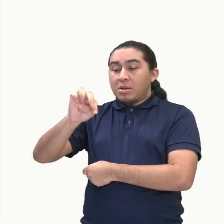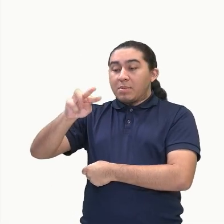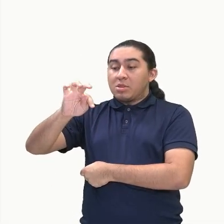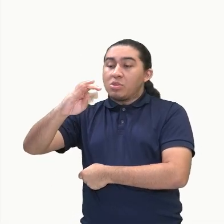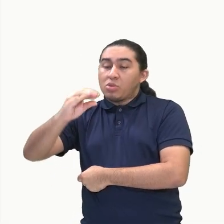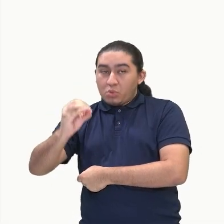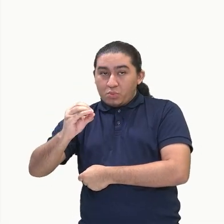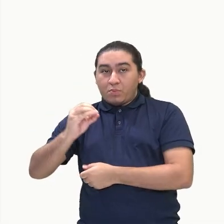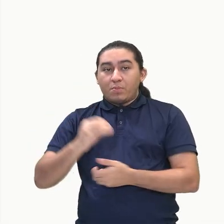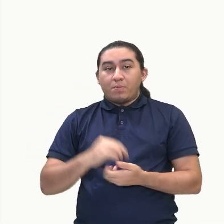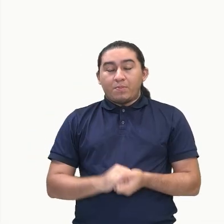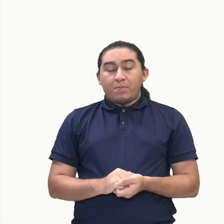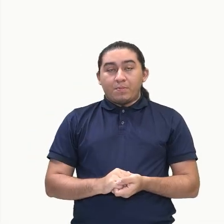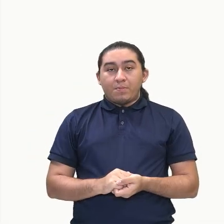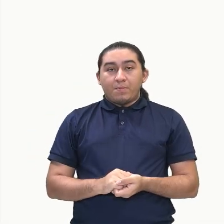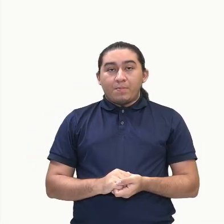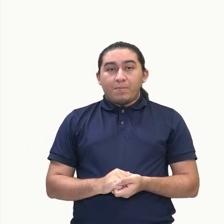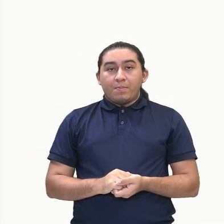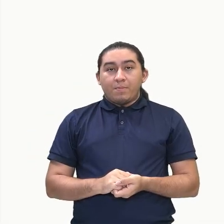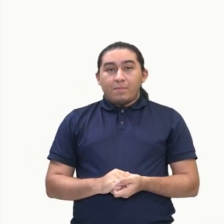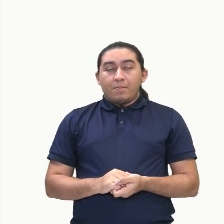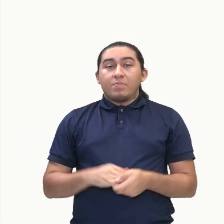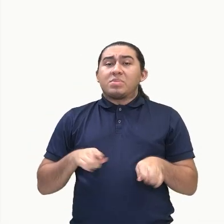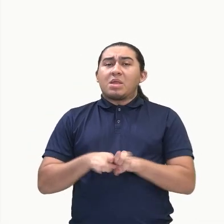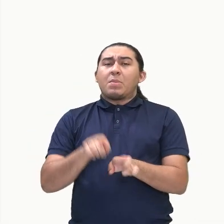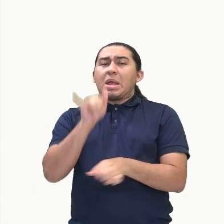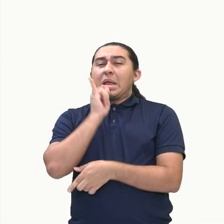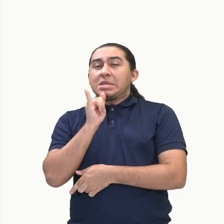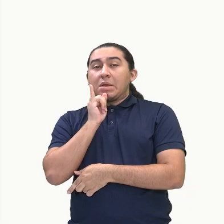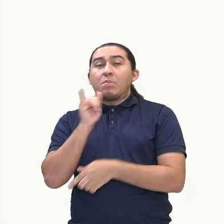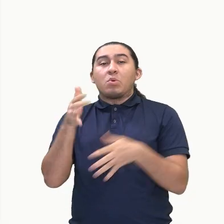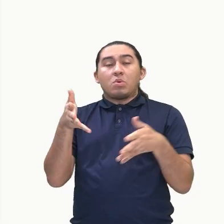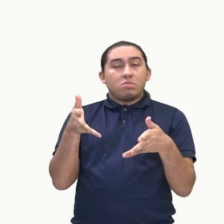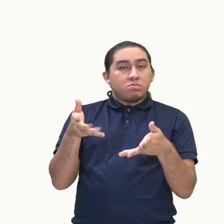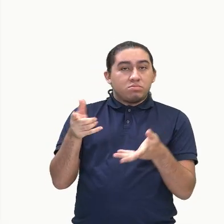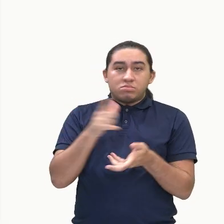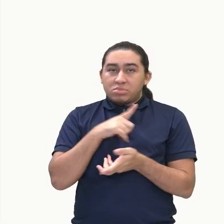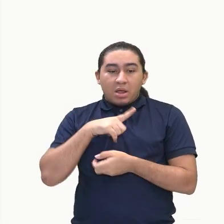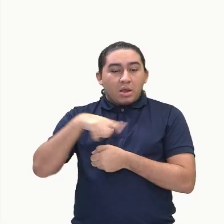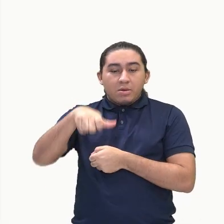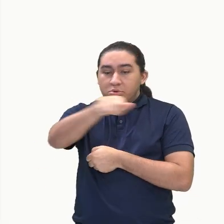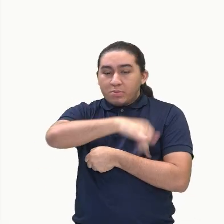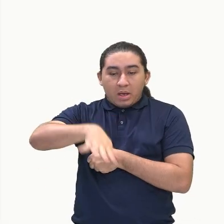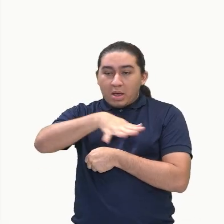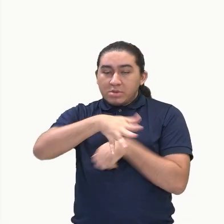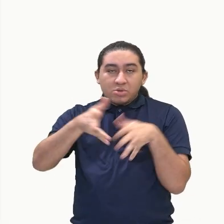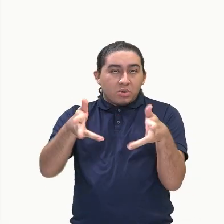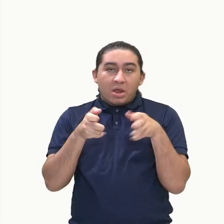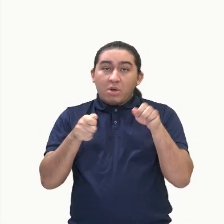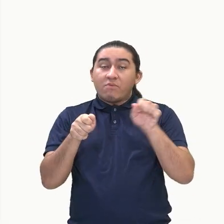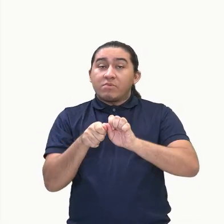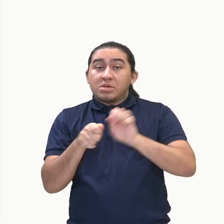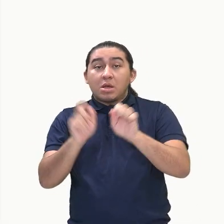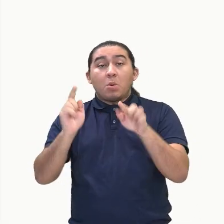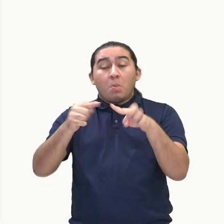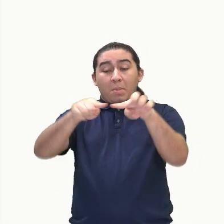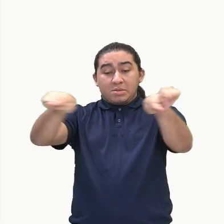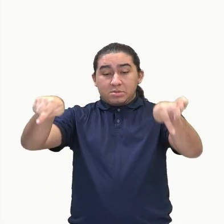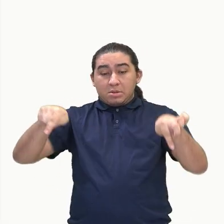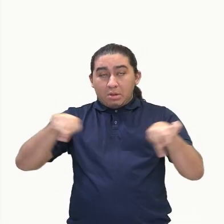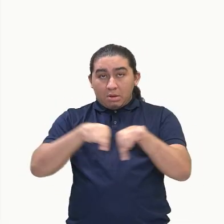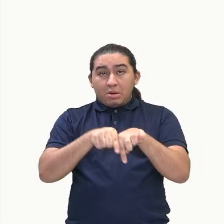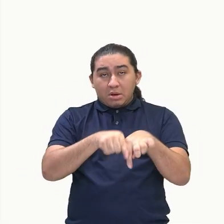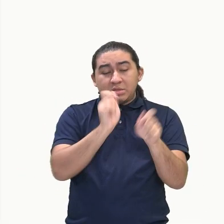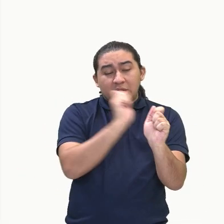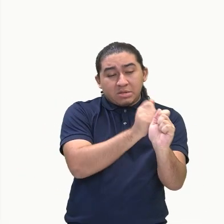perímetro. Imagina que eu tenho um terreno e eu quero cercar esse terreno. Logo, como é que eu faço? eu vou